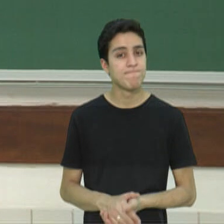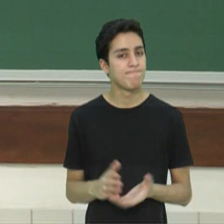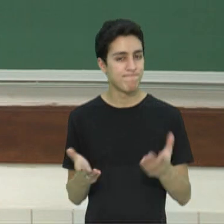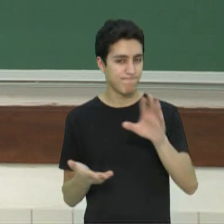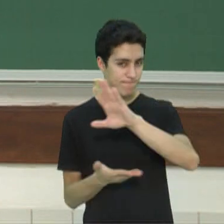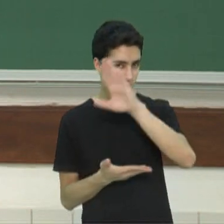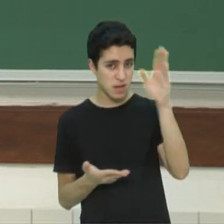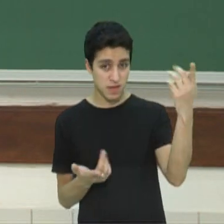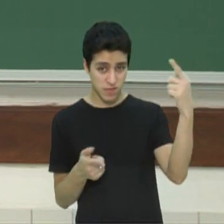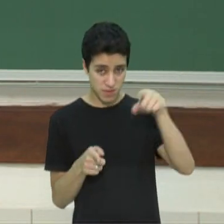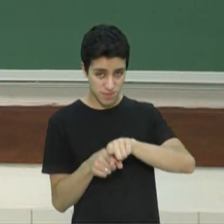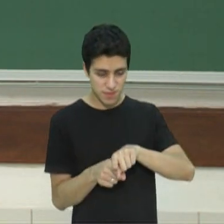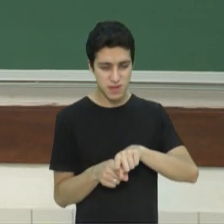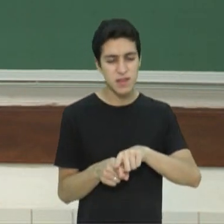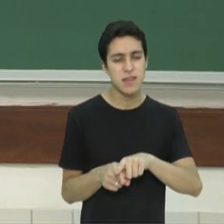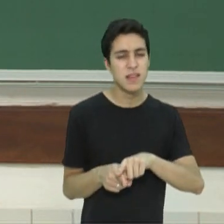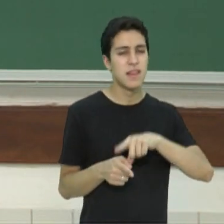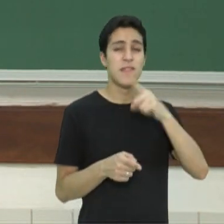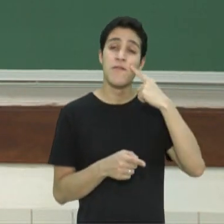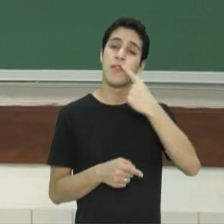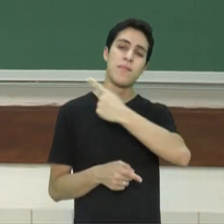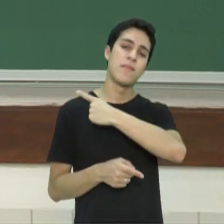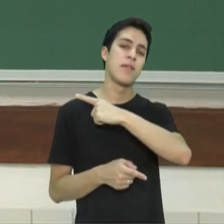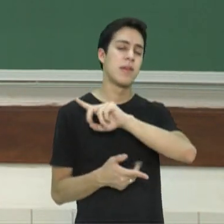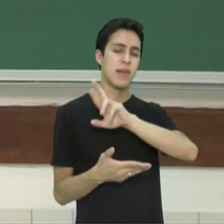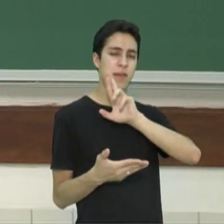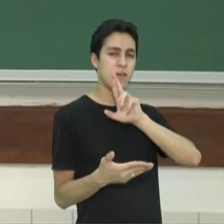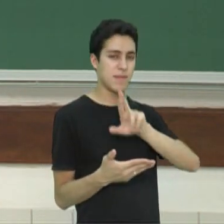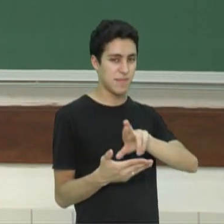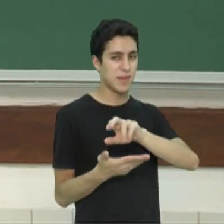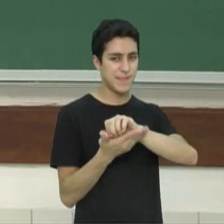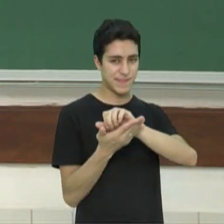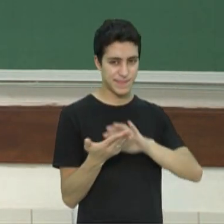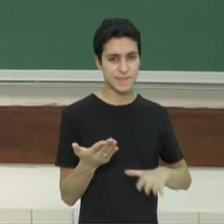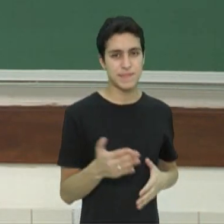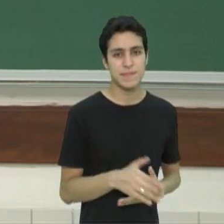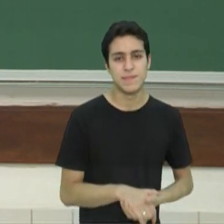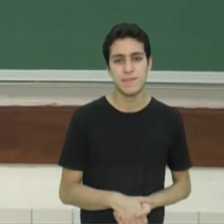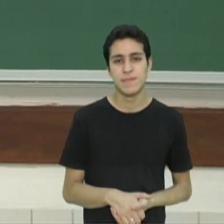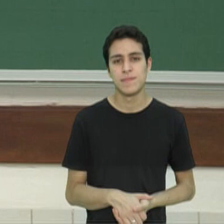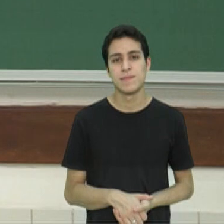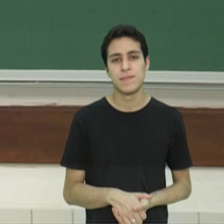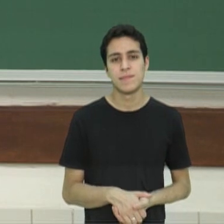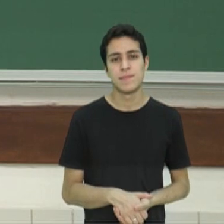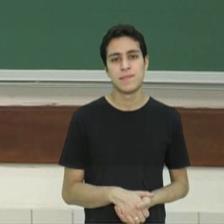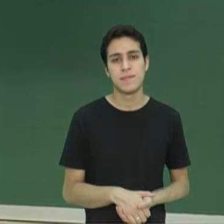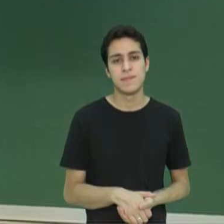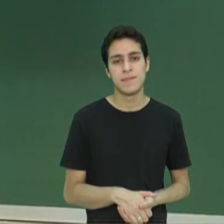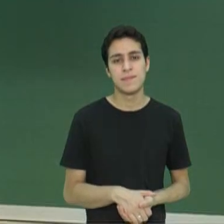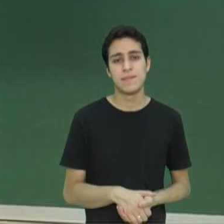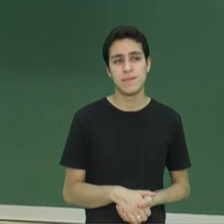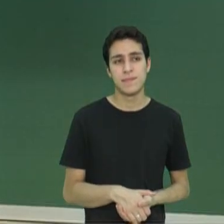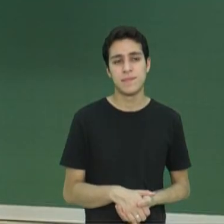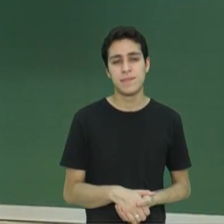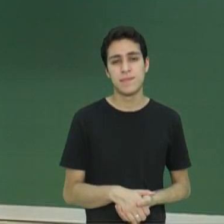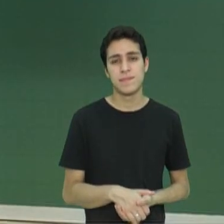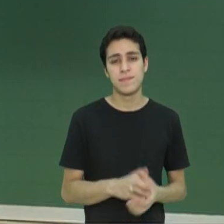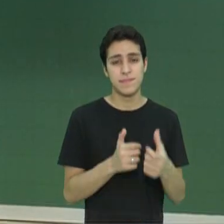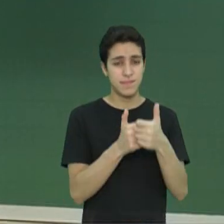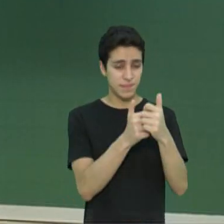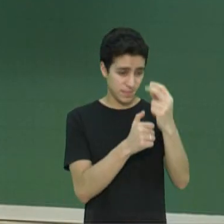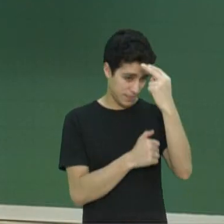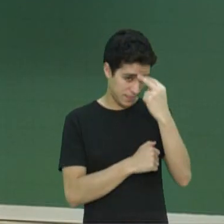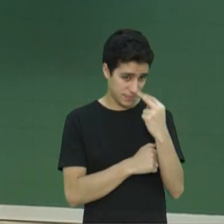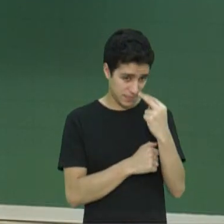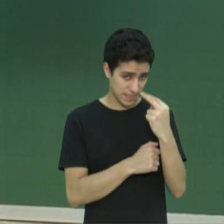Olá, voltamos. Vamos conferir agora a resposta da nossa atividade. Por que, segundo Platão, a cidade ideal não